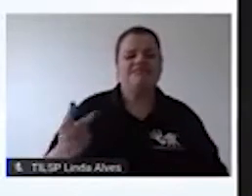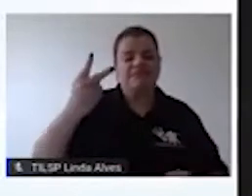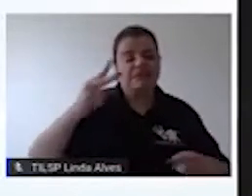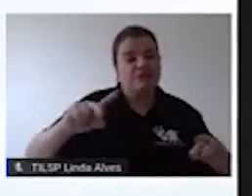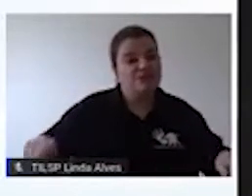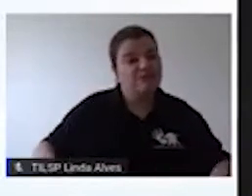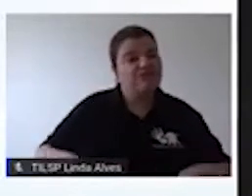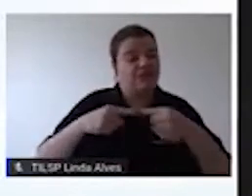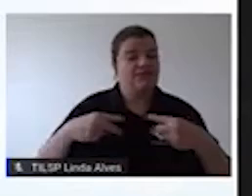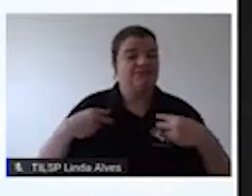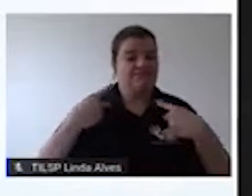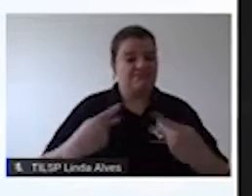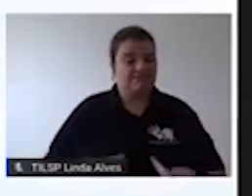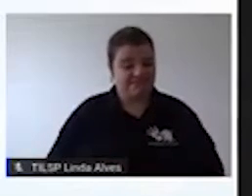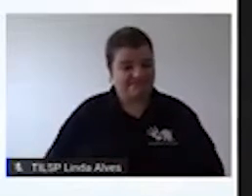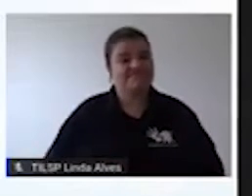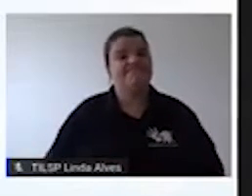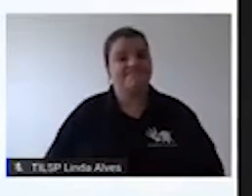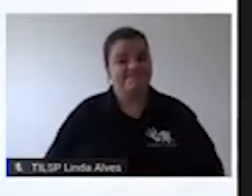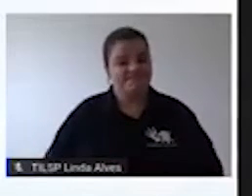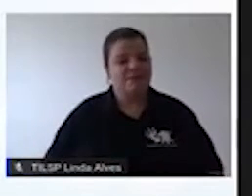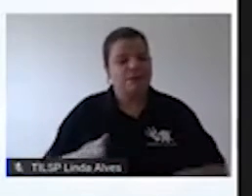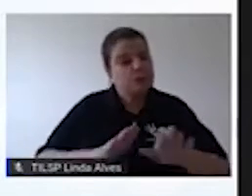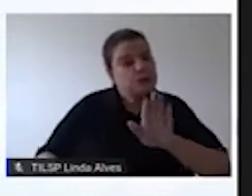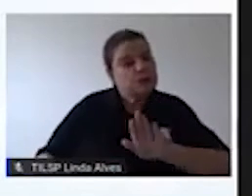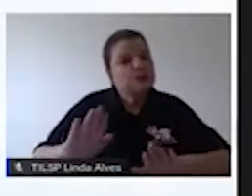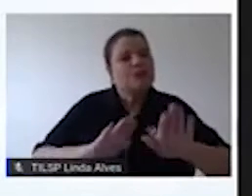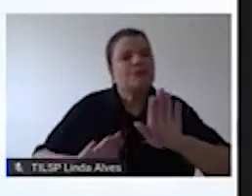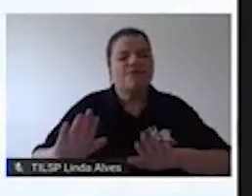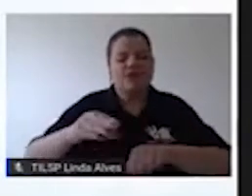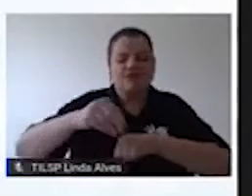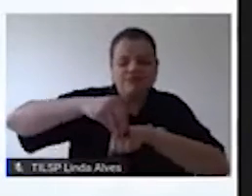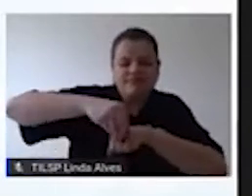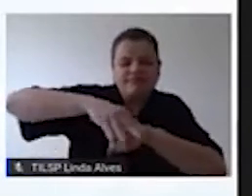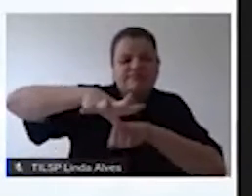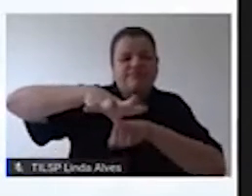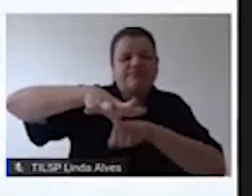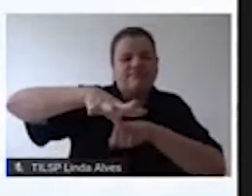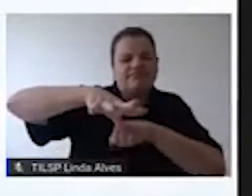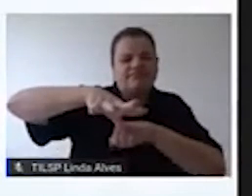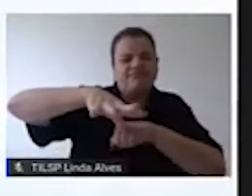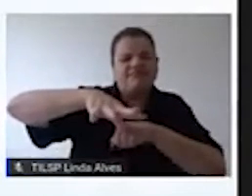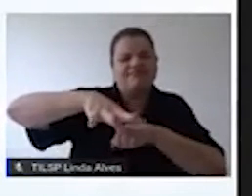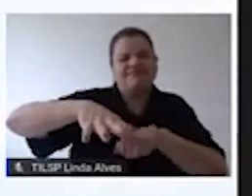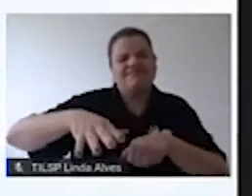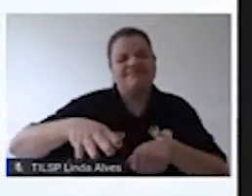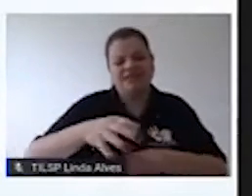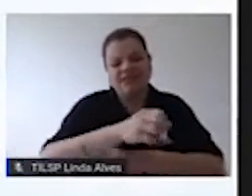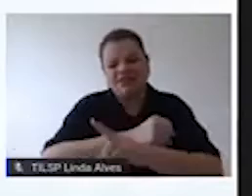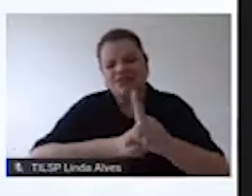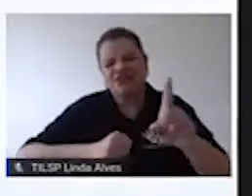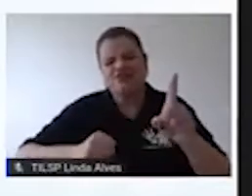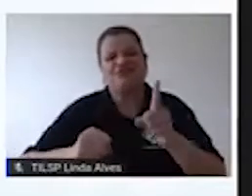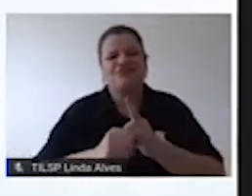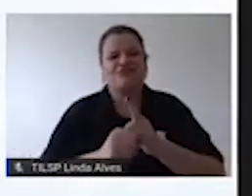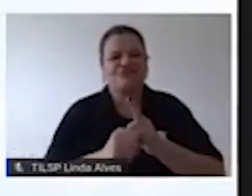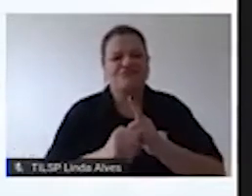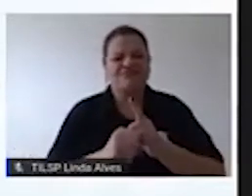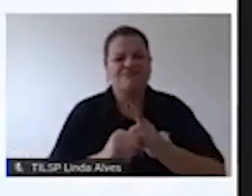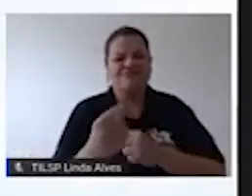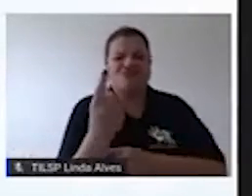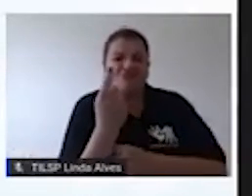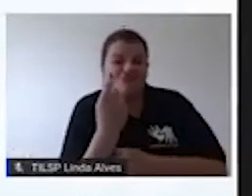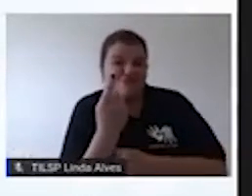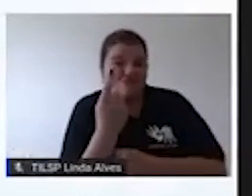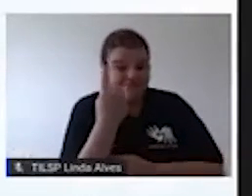humanidade. Eu acho que, com isso, eu queria deixar a mensagem que não existe sociedade que é de um,